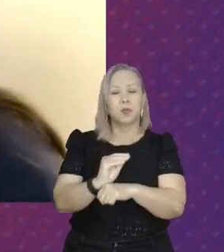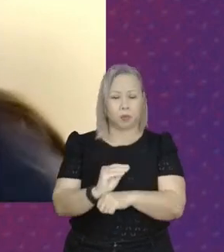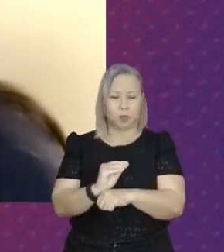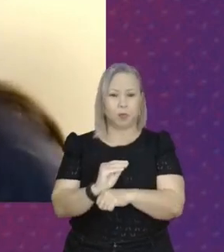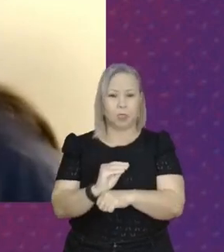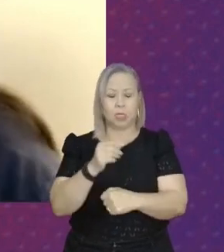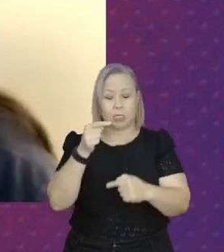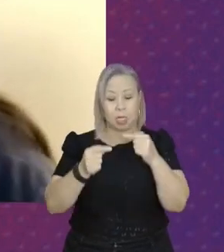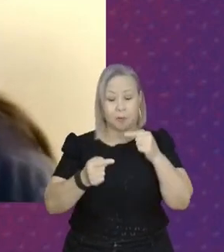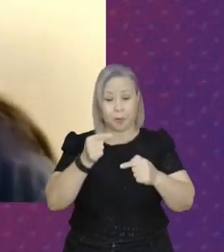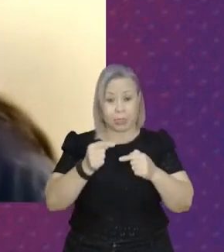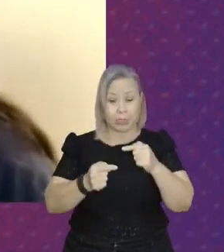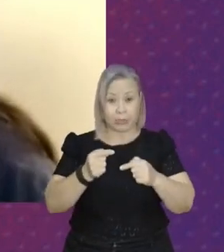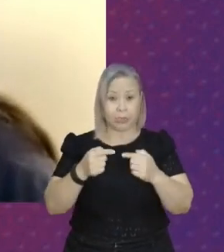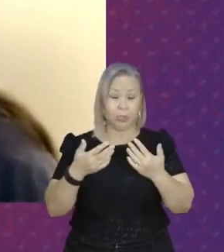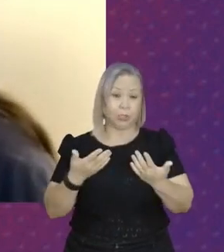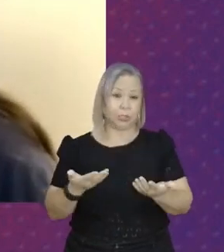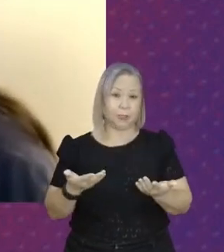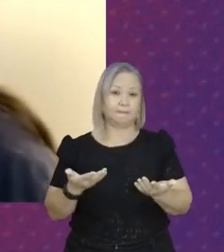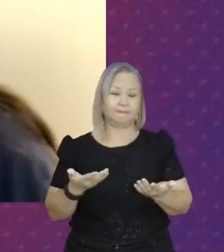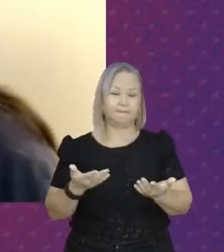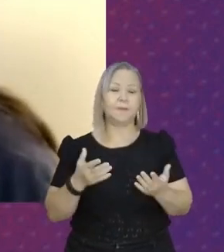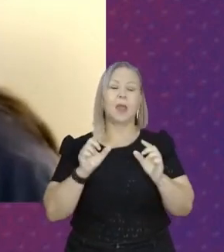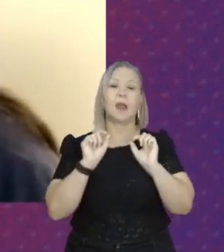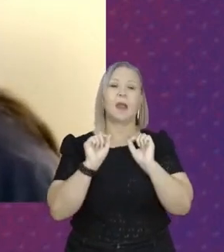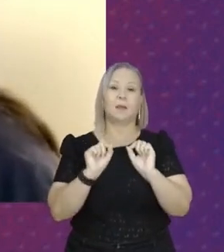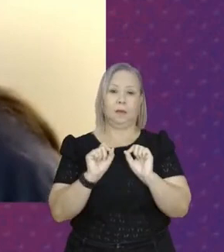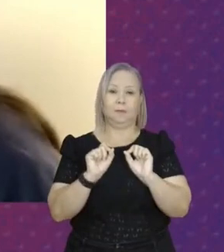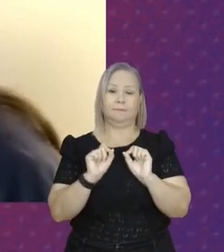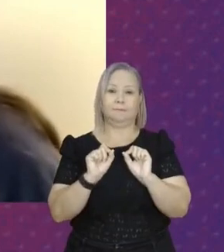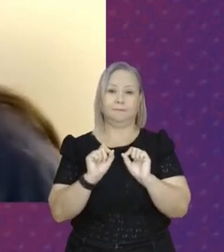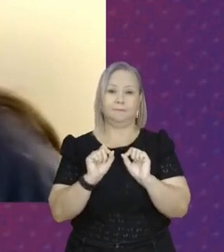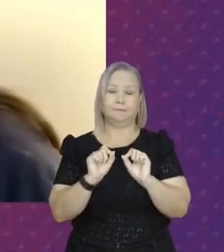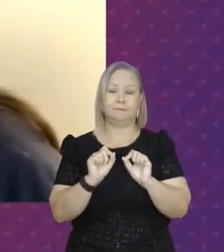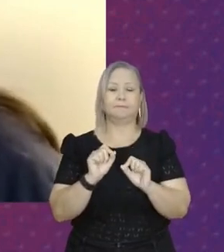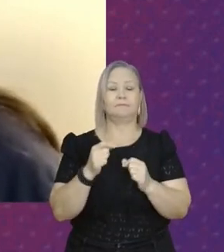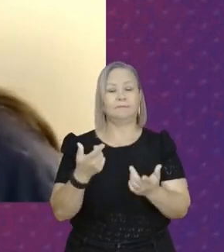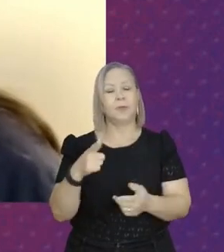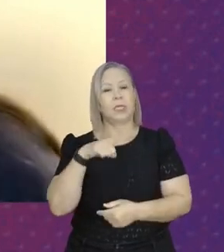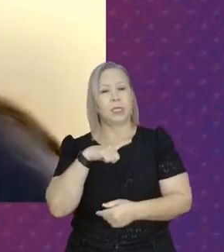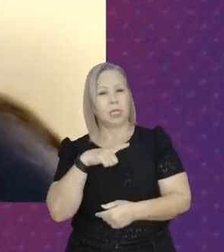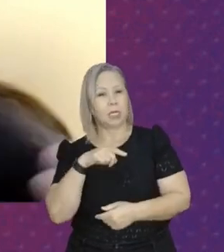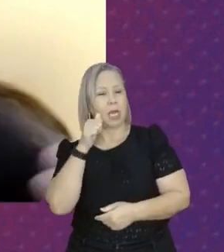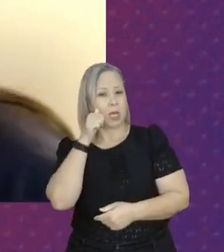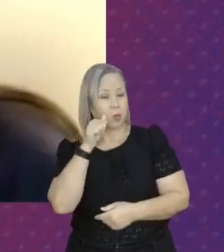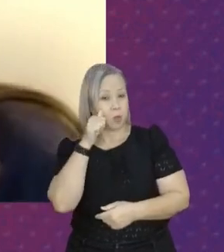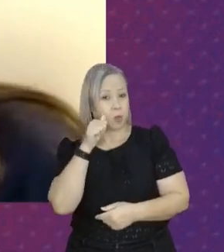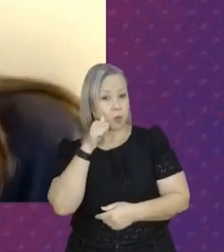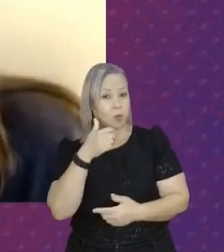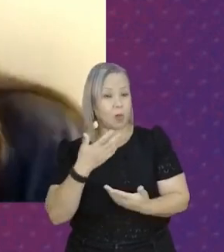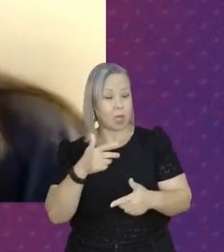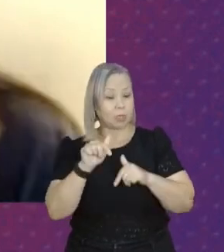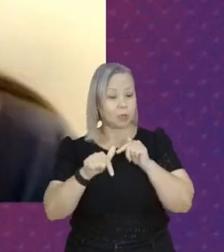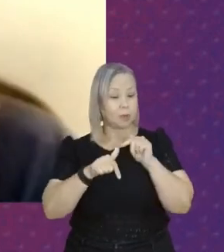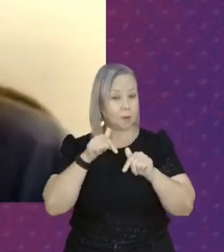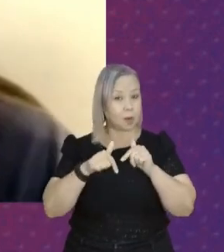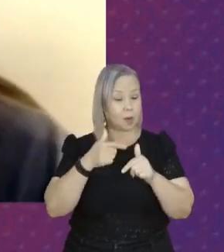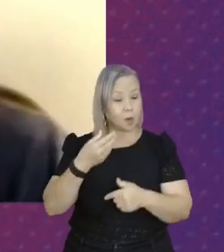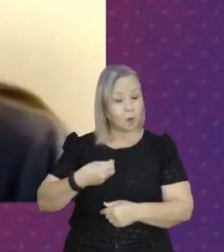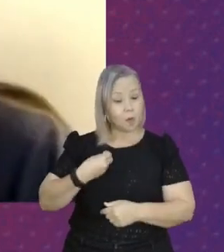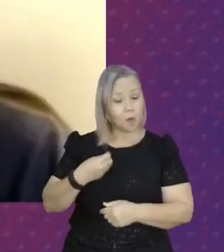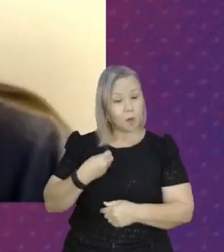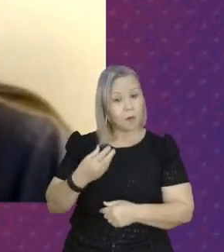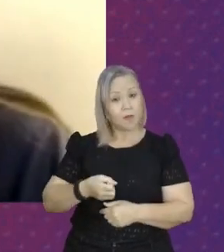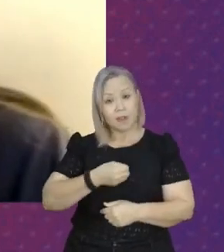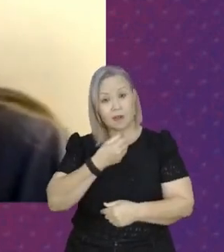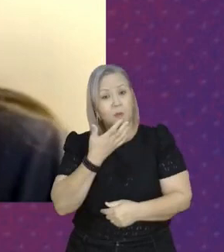na política, né? Para que a gente tenha, nós, as mulheres, classe trabalhadora, uma vida que vale a